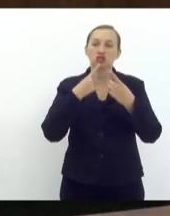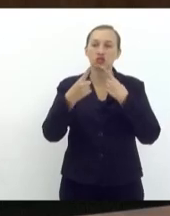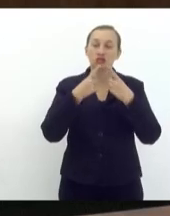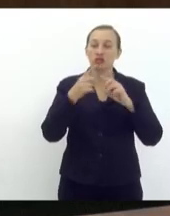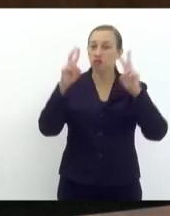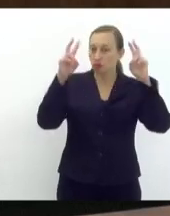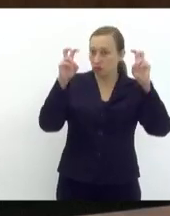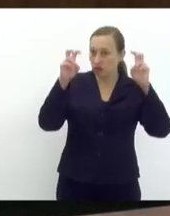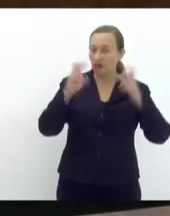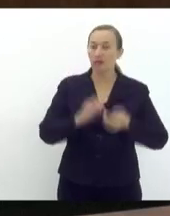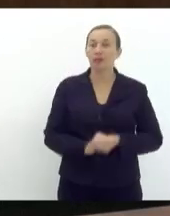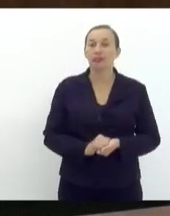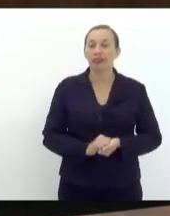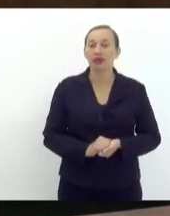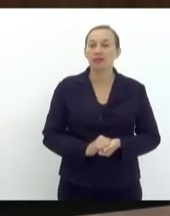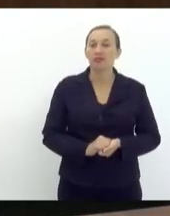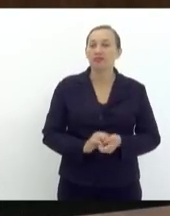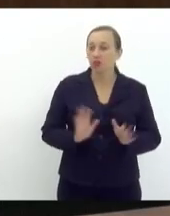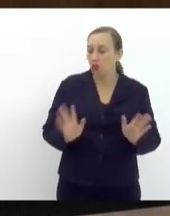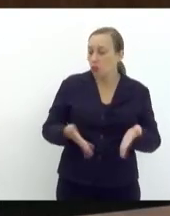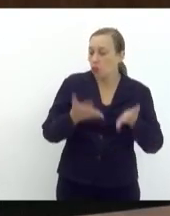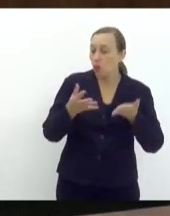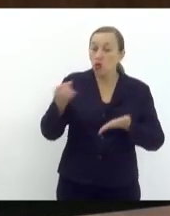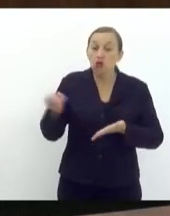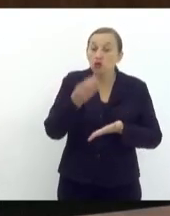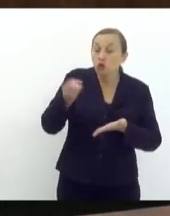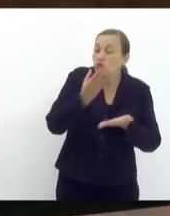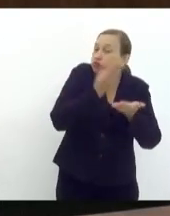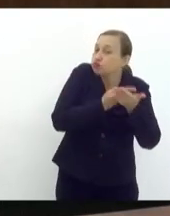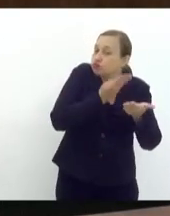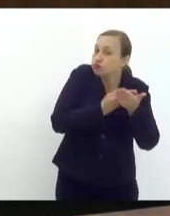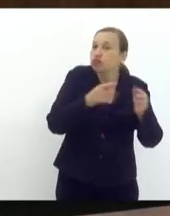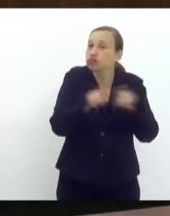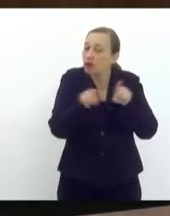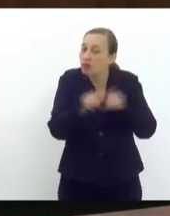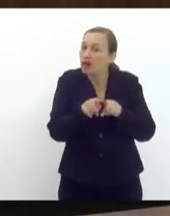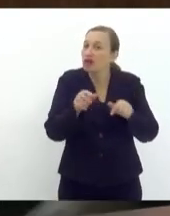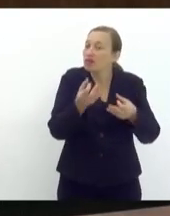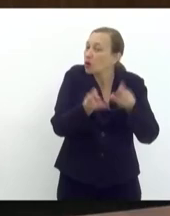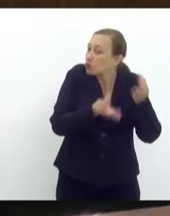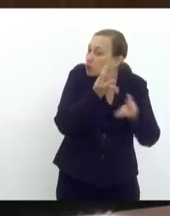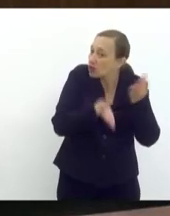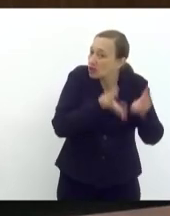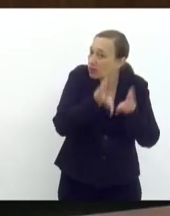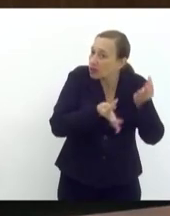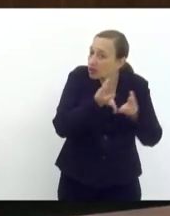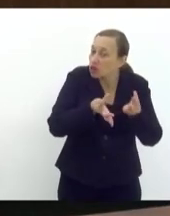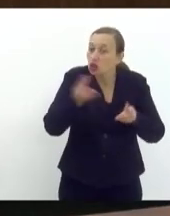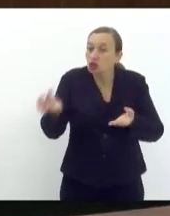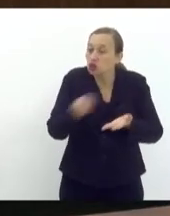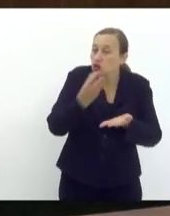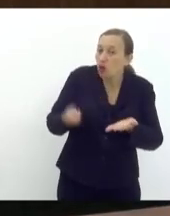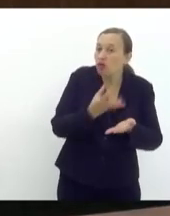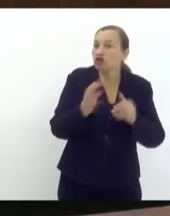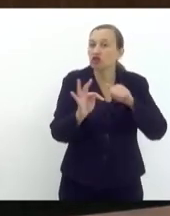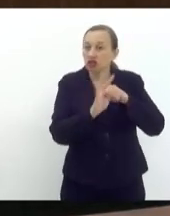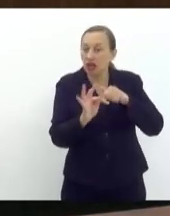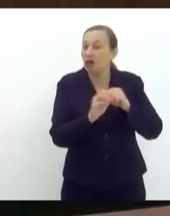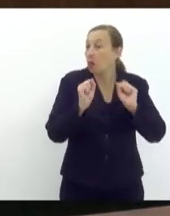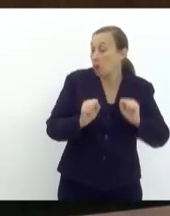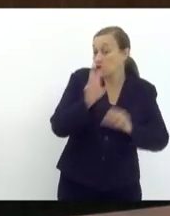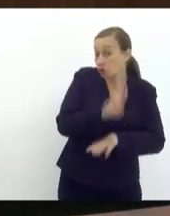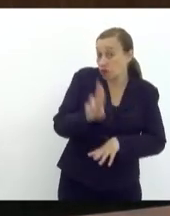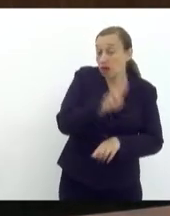né e estimula novos estudos também que podem ser feitos para o tratamento e de novas técnicas que podem ser